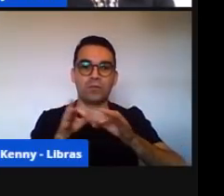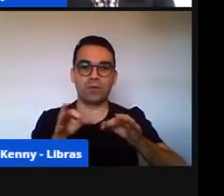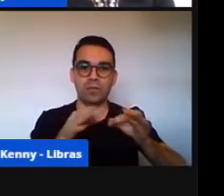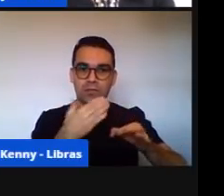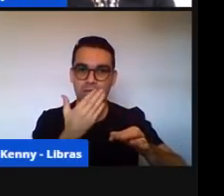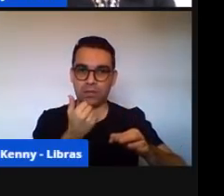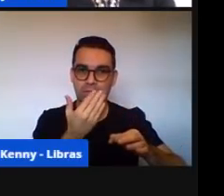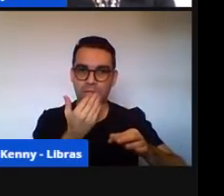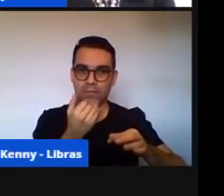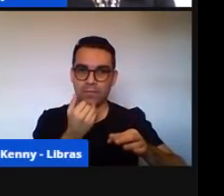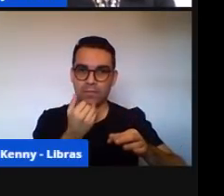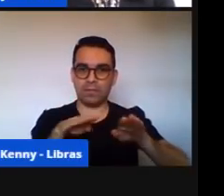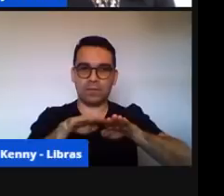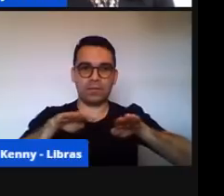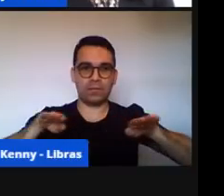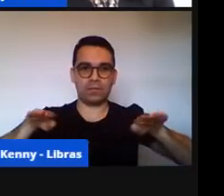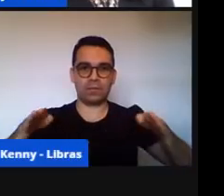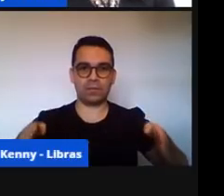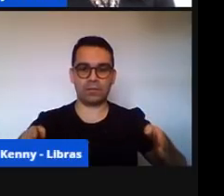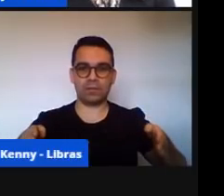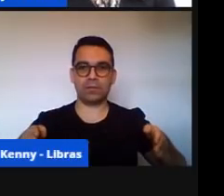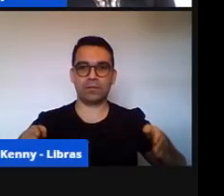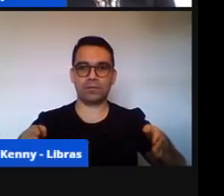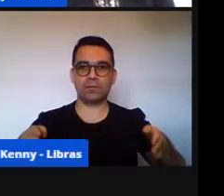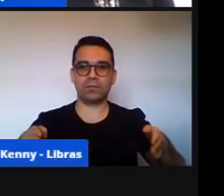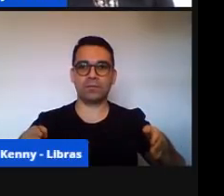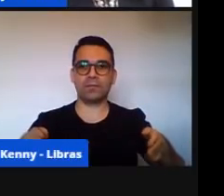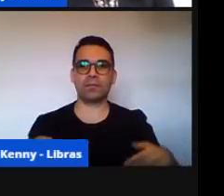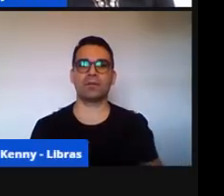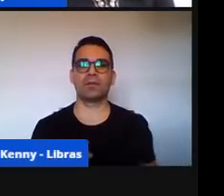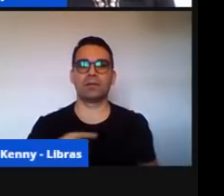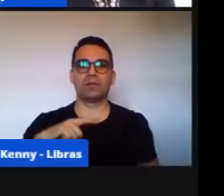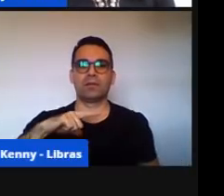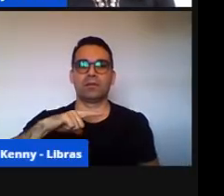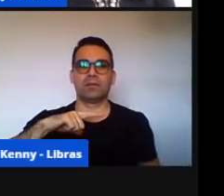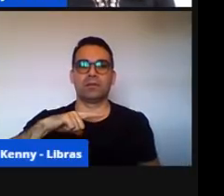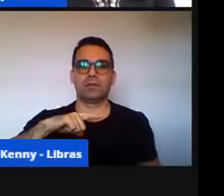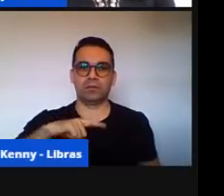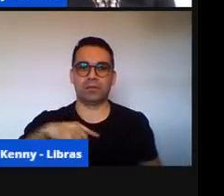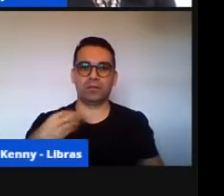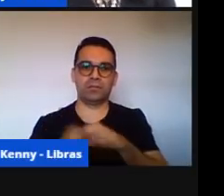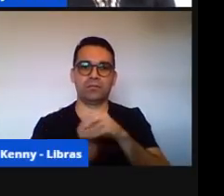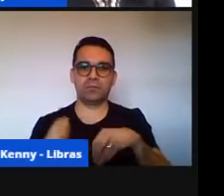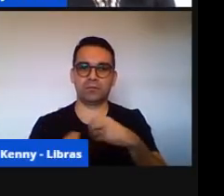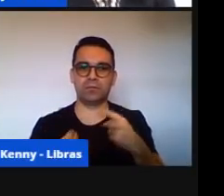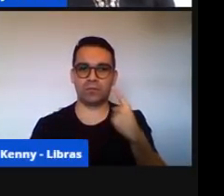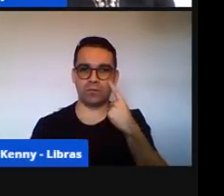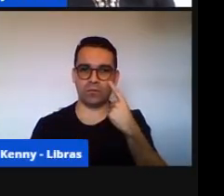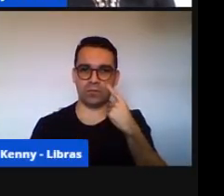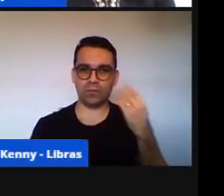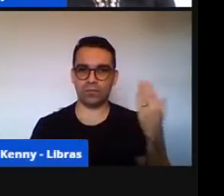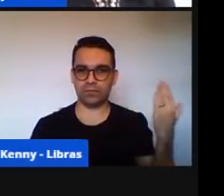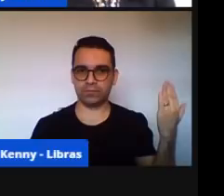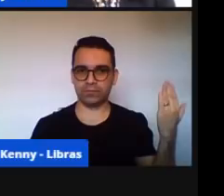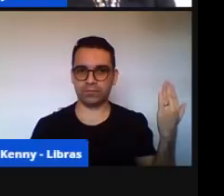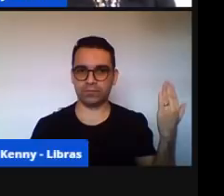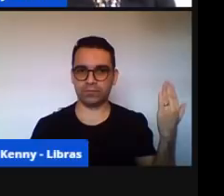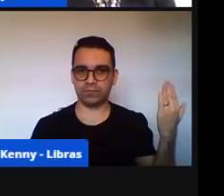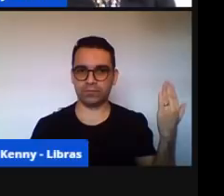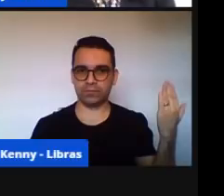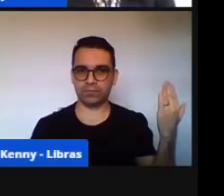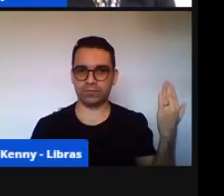de alimentos, a diluição muda um pouquinho. Vai ser uma colher de sopa diluída em 1 litro de